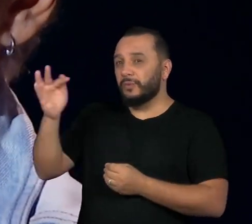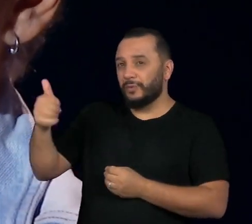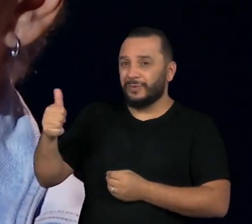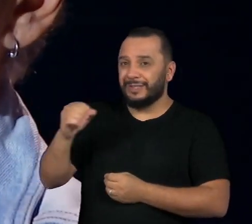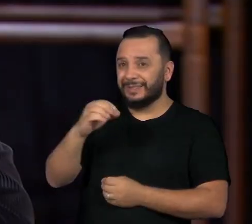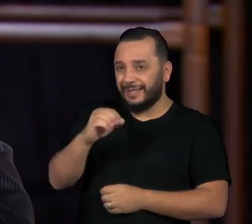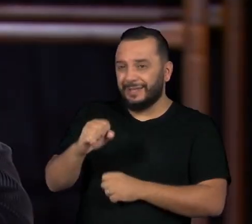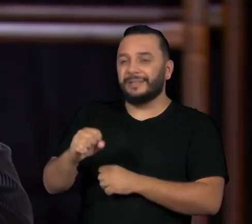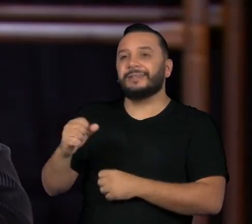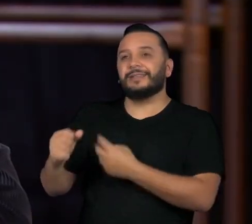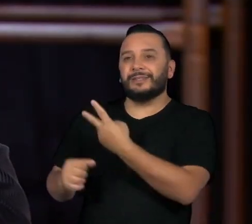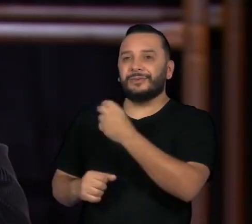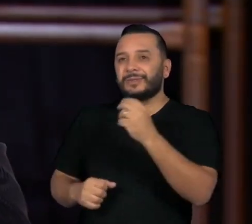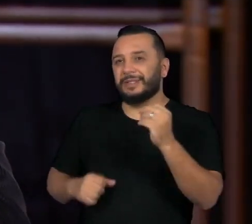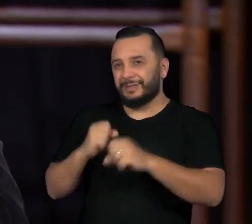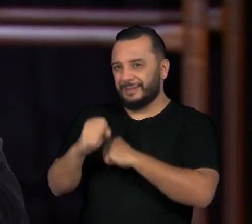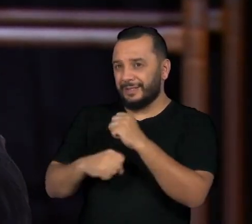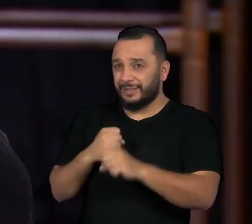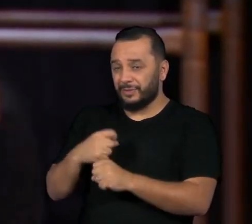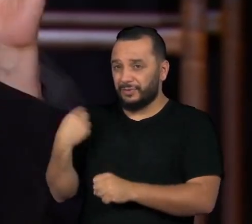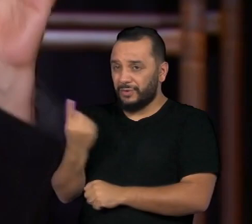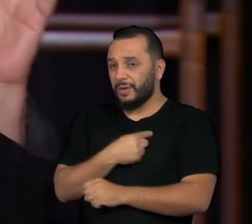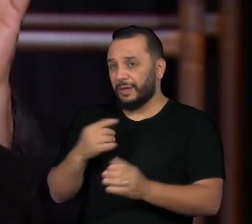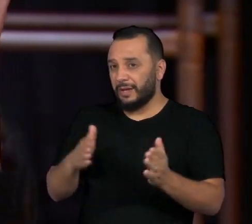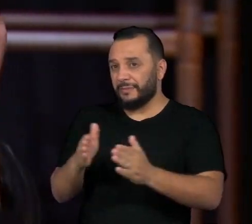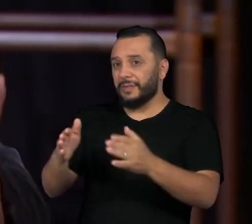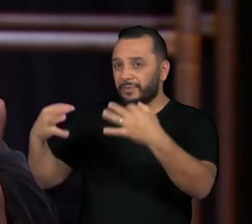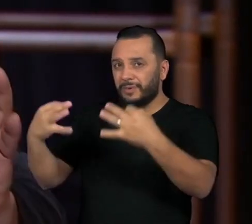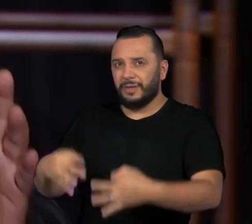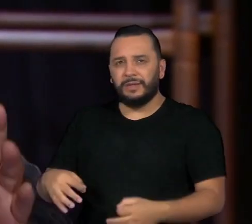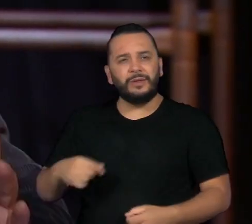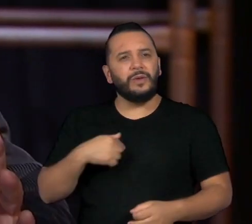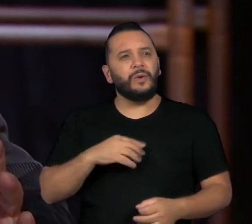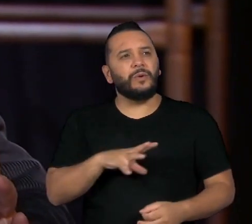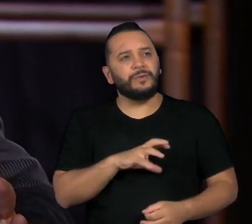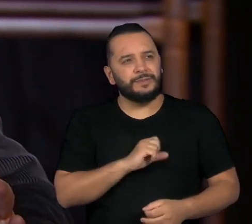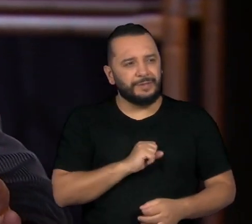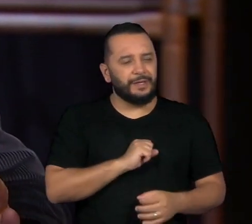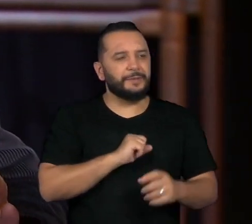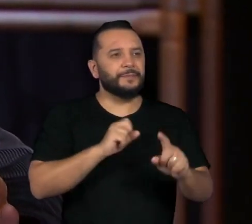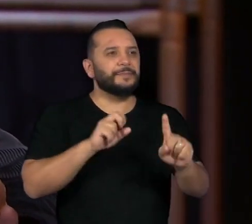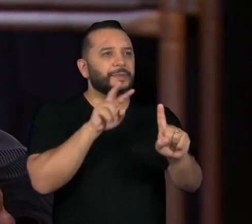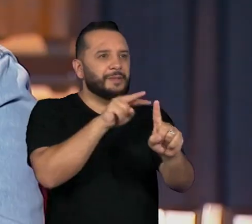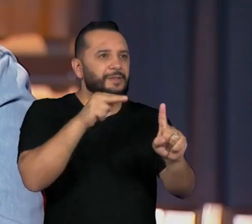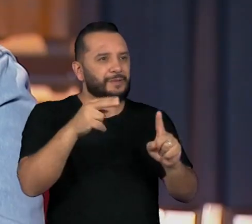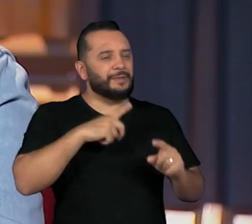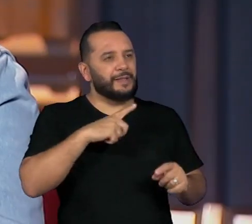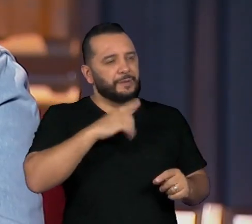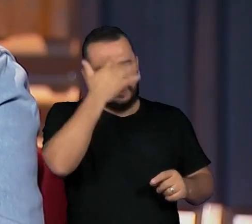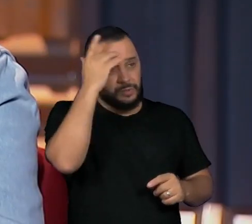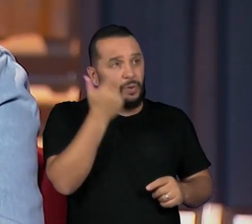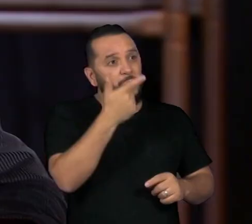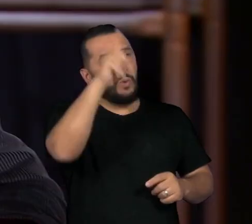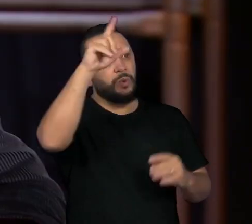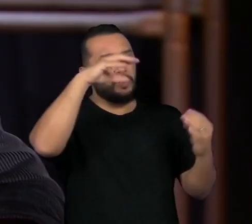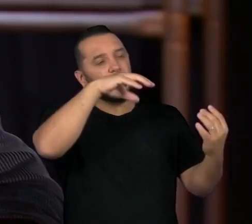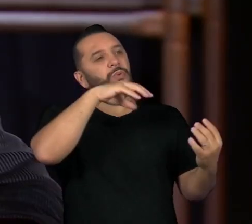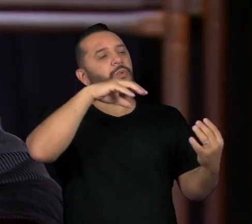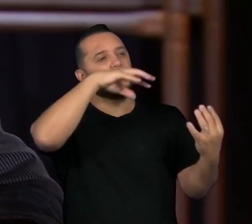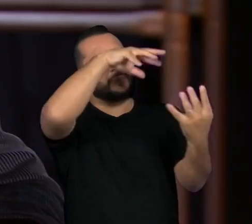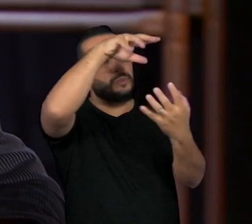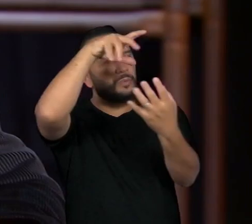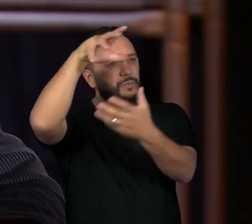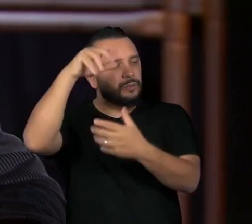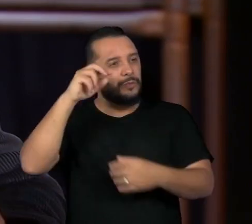correto. Eu gostei dessa perspectiva, que pode ter gente em outros planetas assistindo essa entrevista. Pode. Diga para eles,